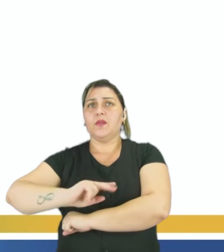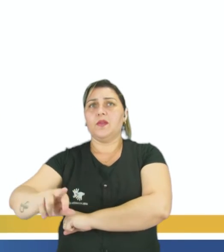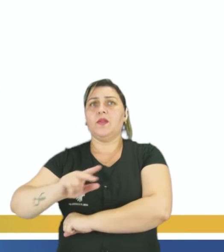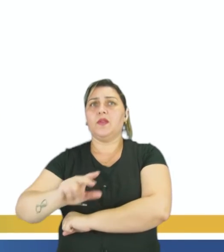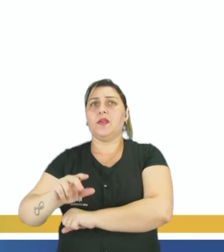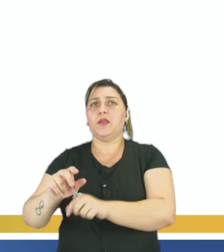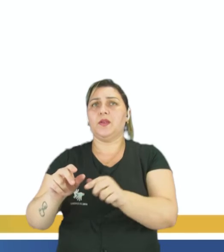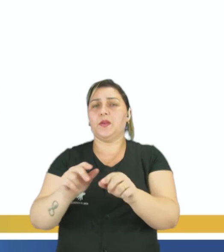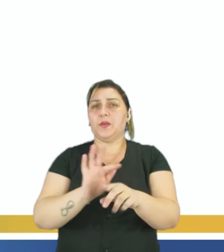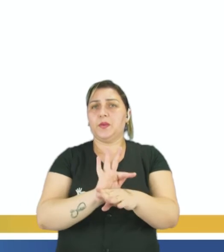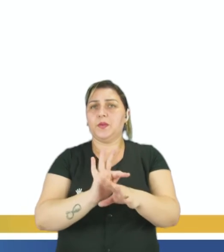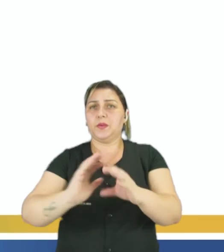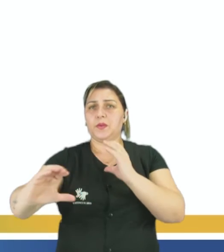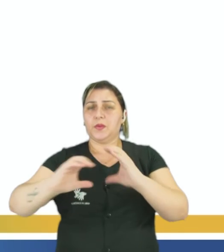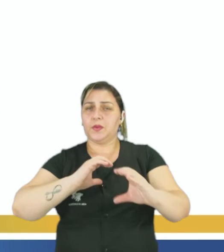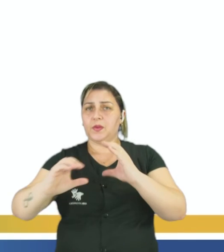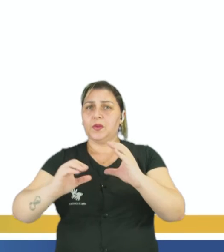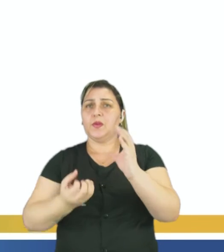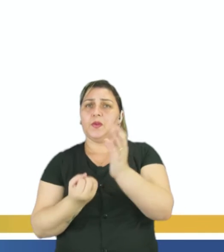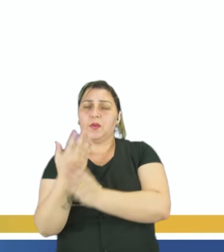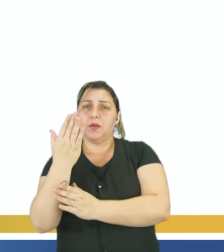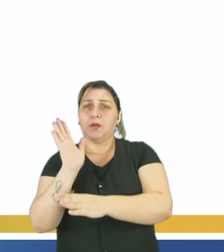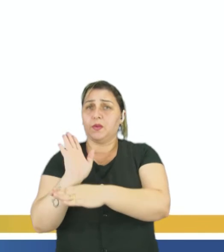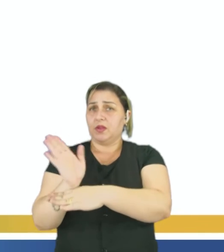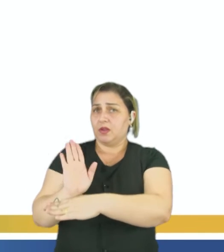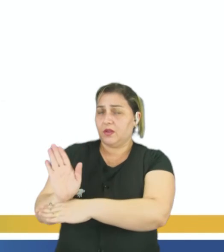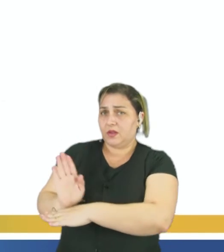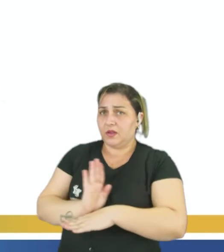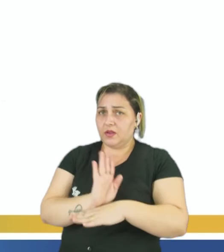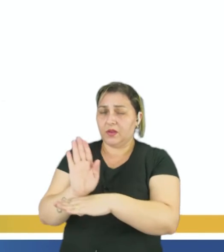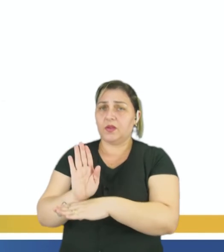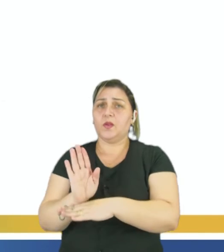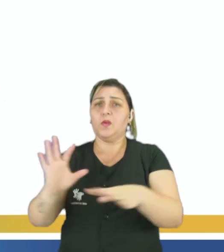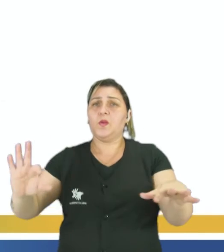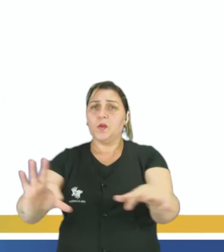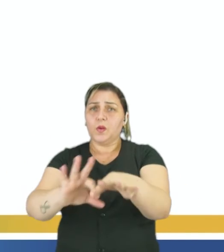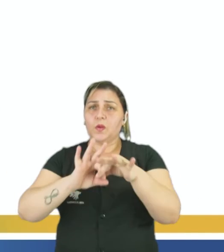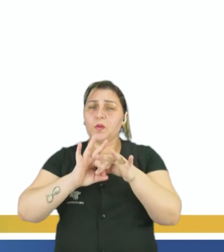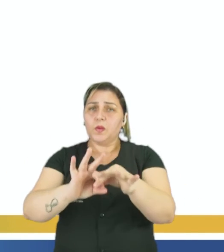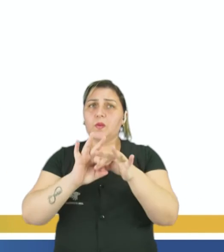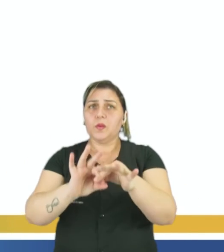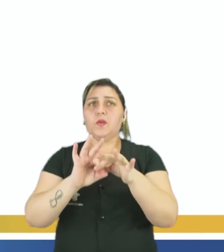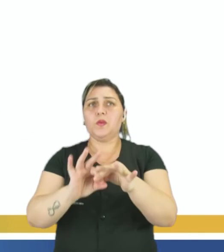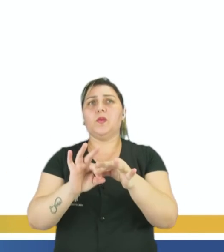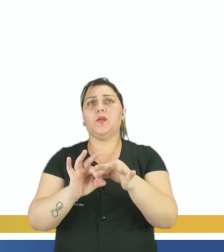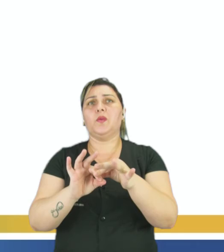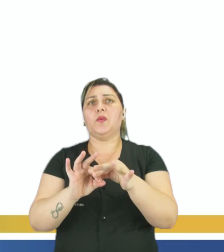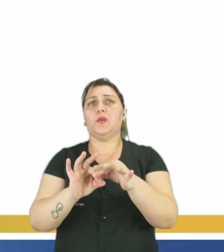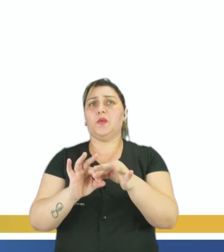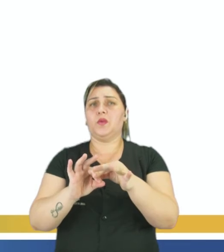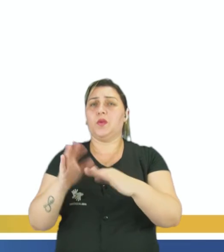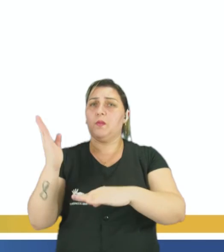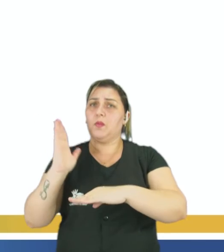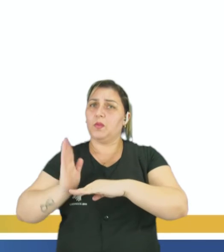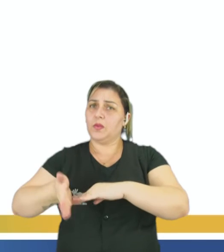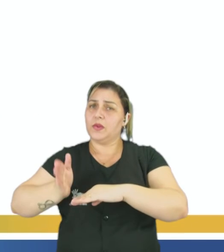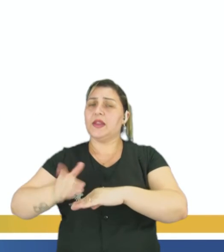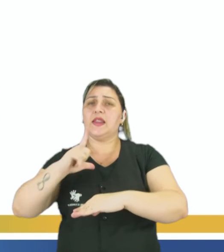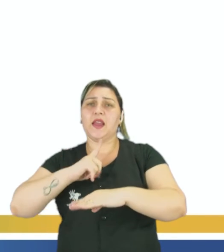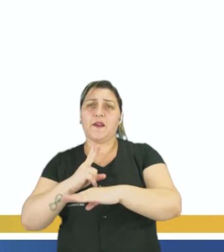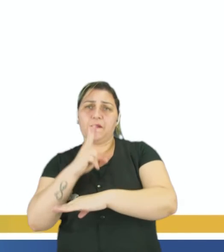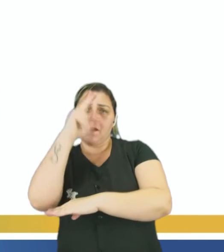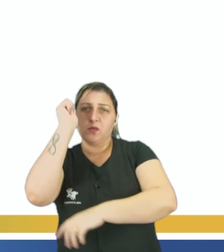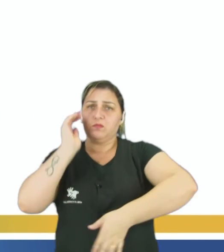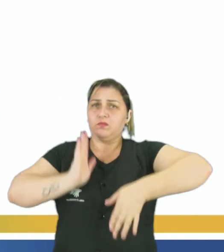trilha sonora dessa produção cinematográfica que une ancestralidade com modernidade. Tem a força